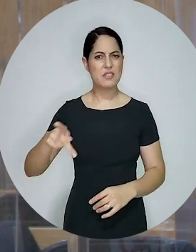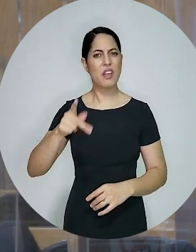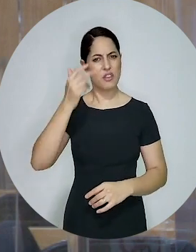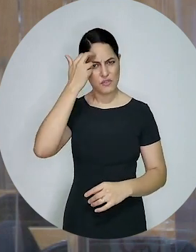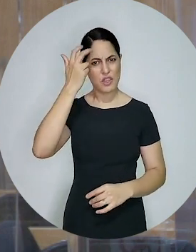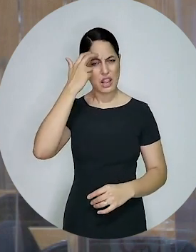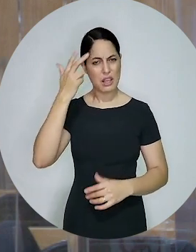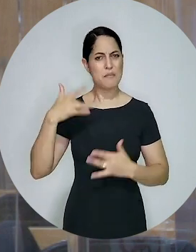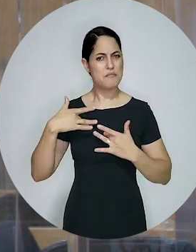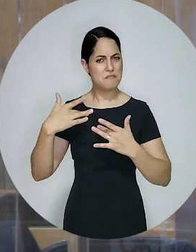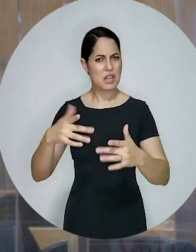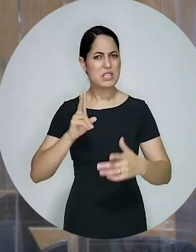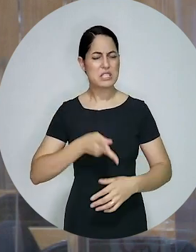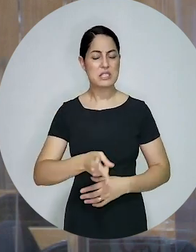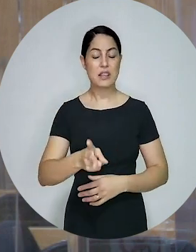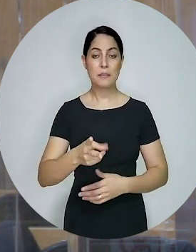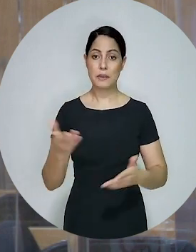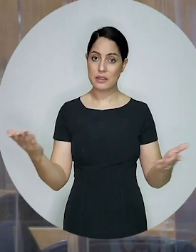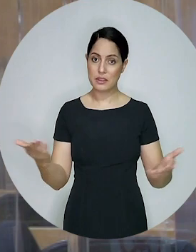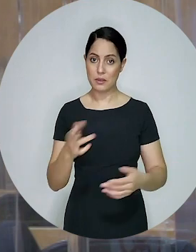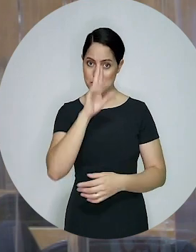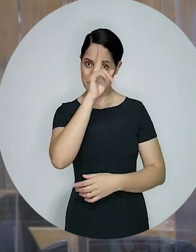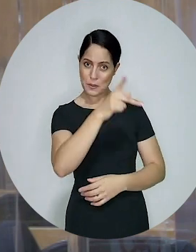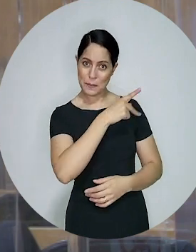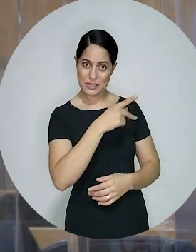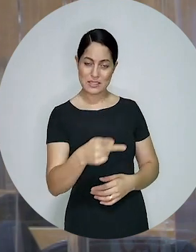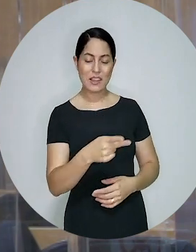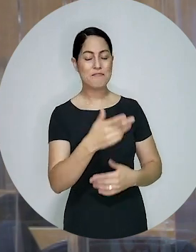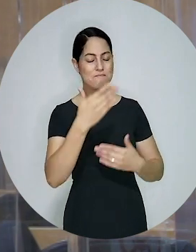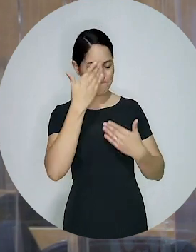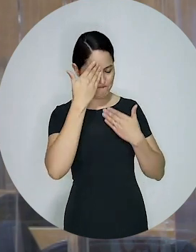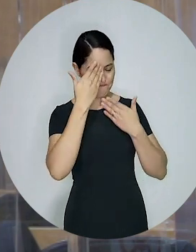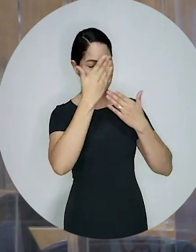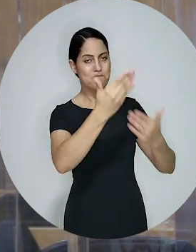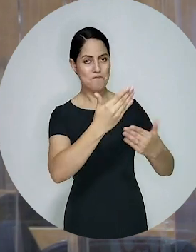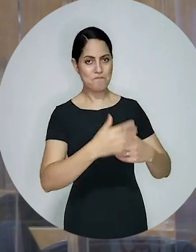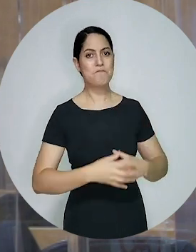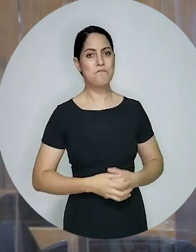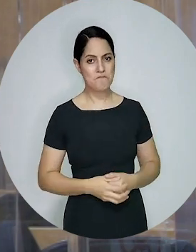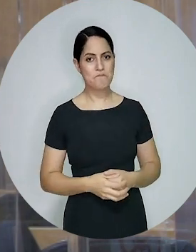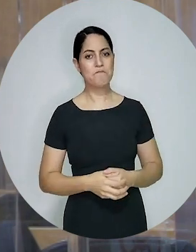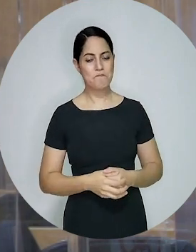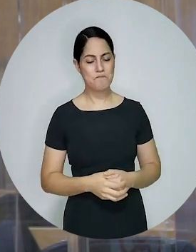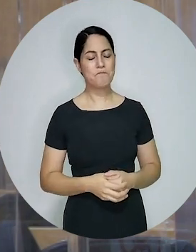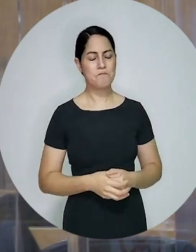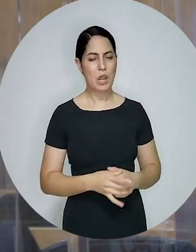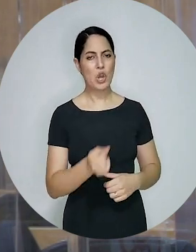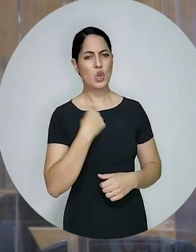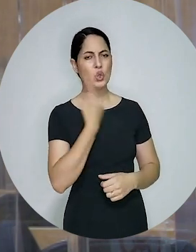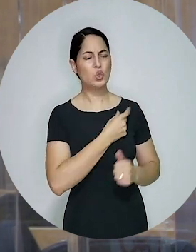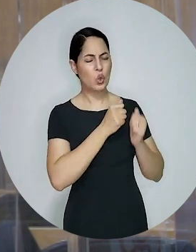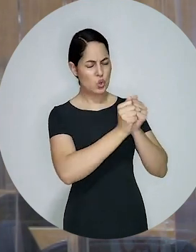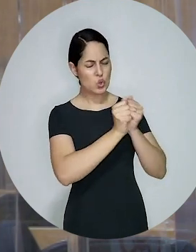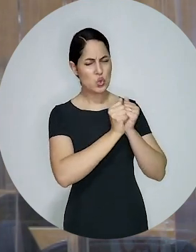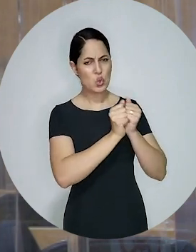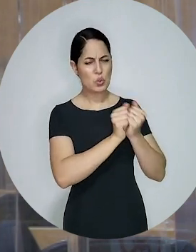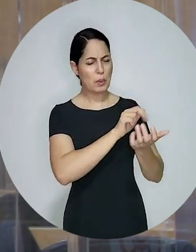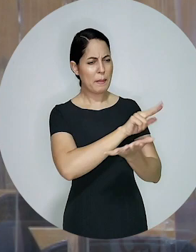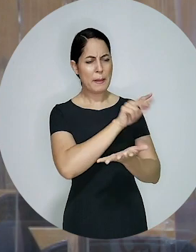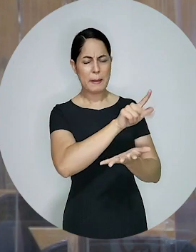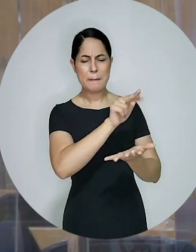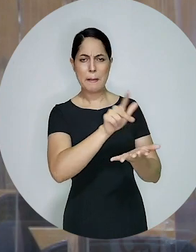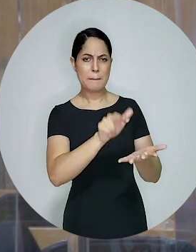imediatamente. O presidente se dispôs. Então, eu queria não perder a oportunidade, presidente, dizer muito obrigado. Nós estivemos